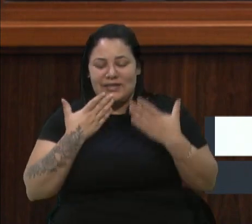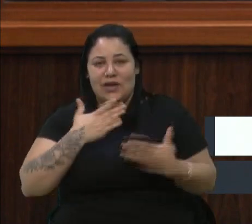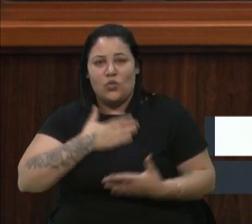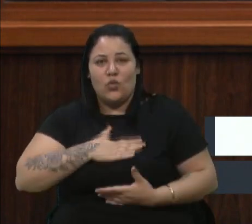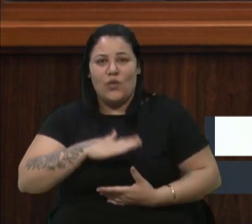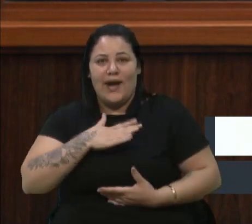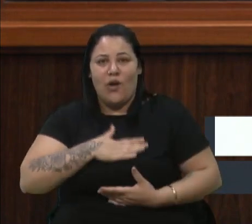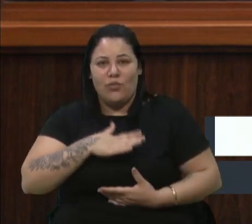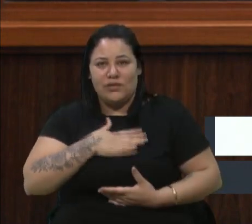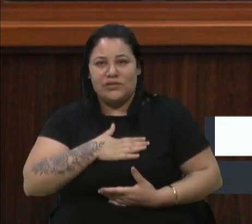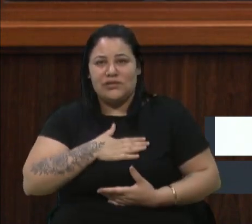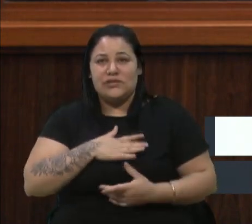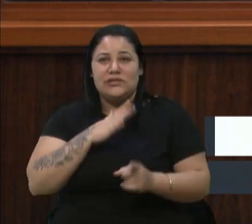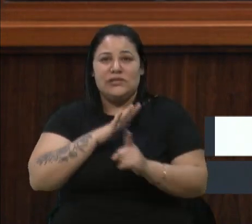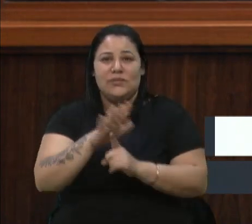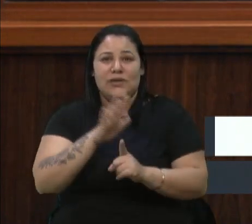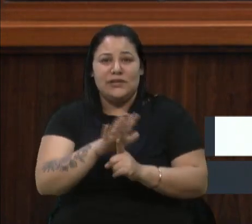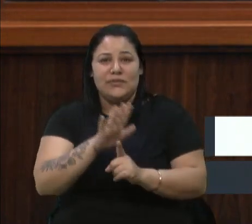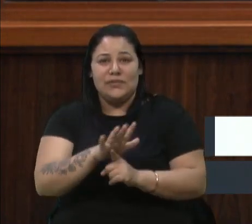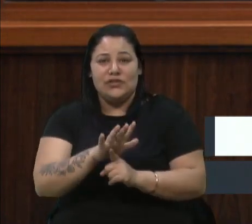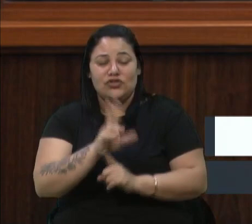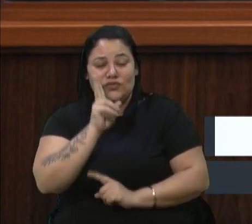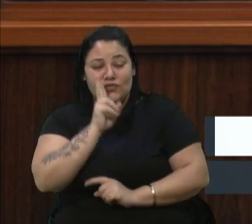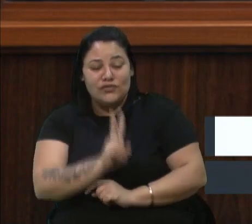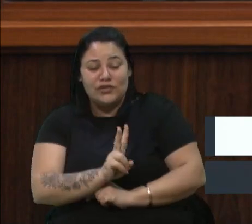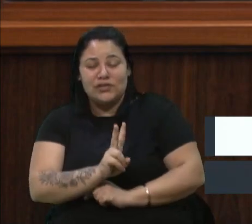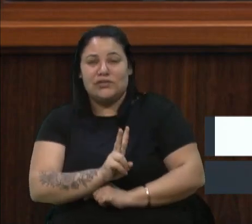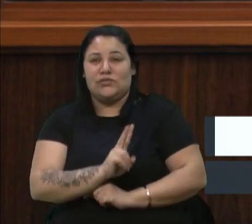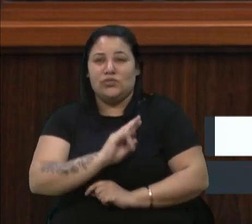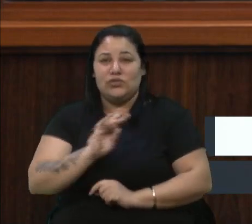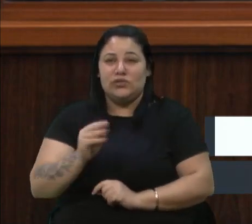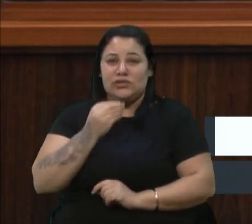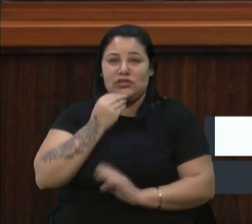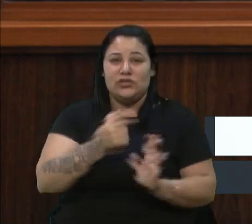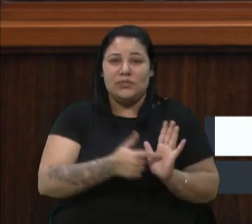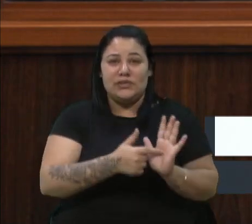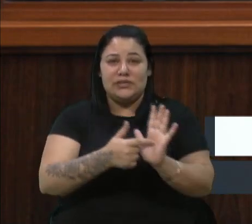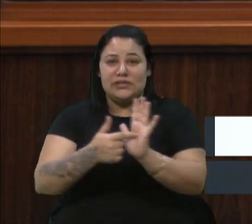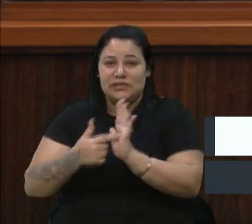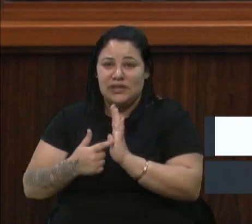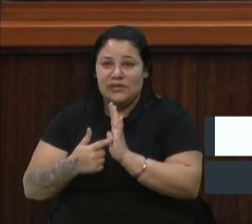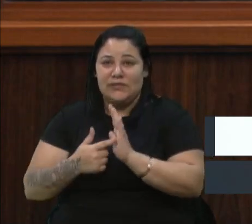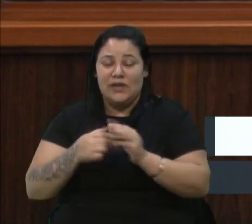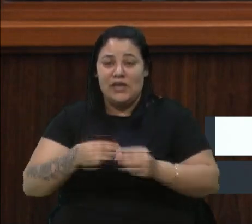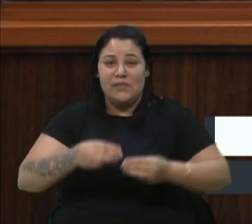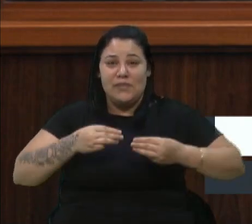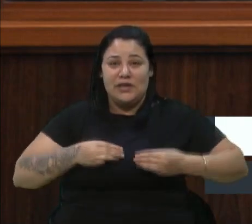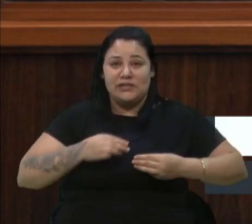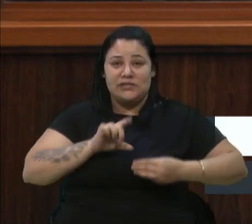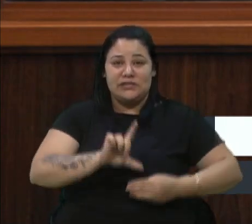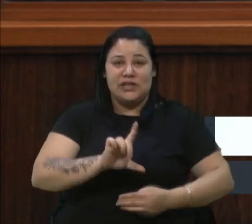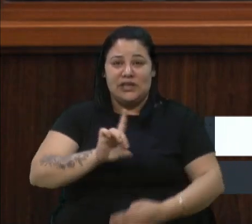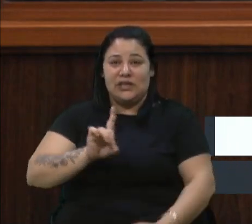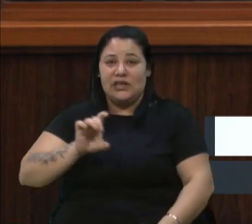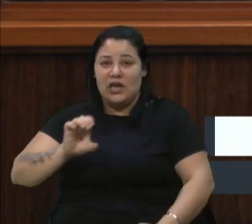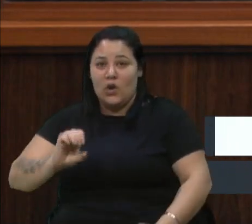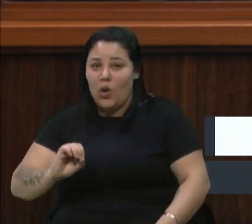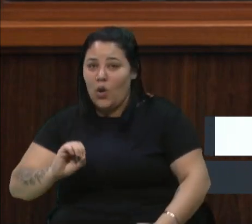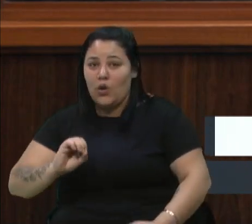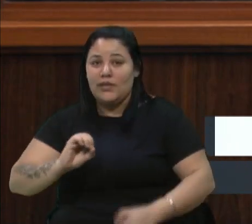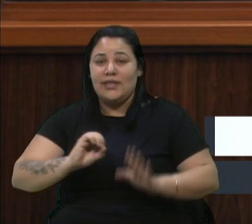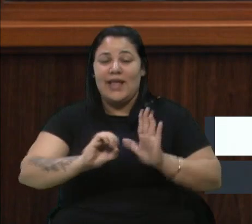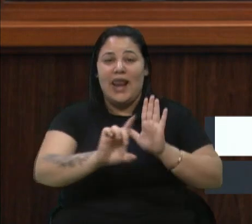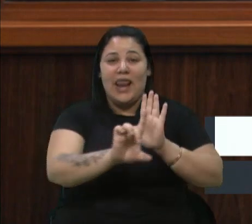ver a possibilidade de apresentar emendas na LDO, na nossa Lei de Diretriz Orçamentária.